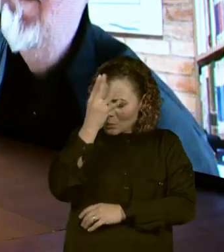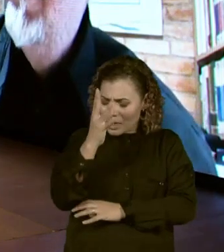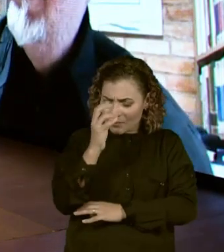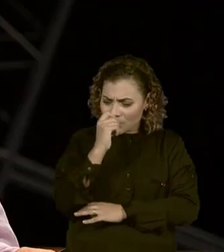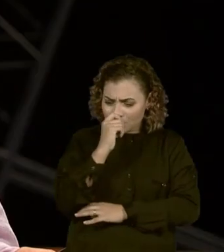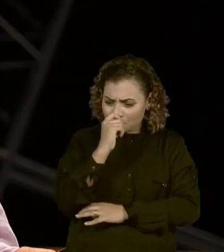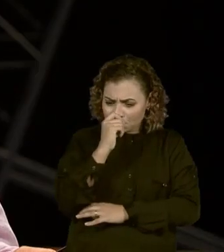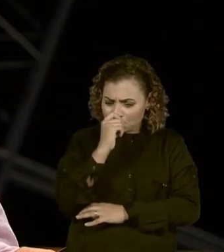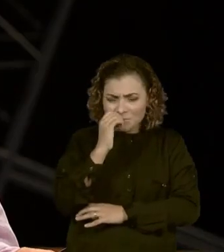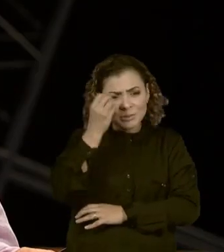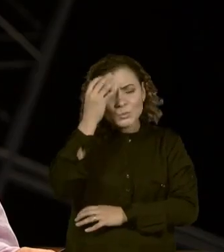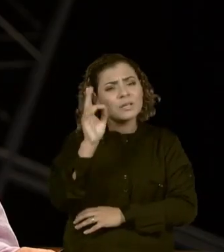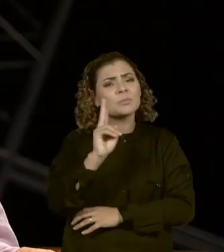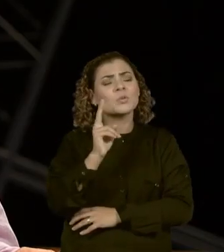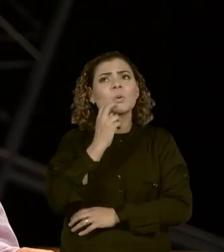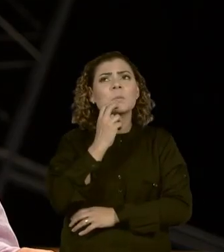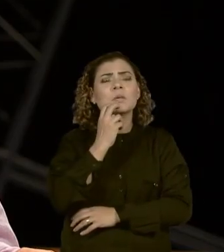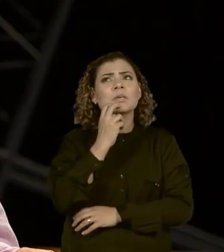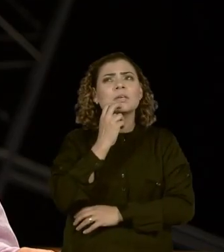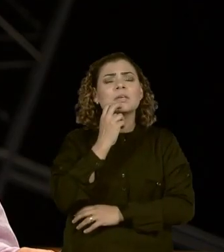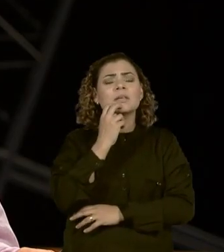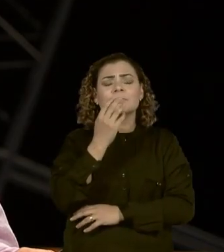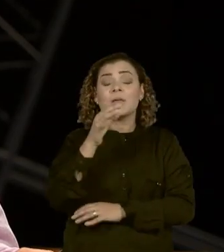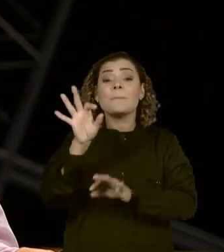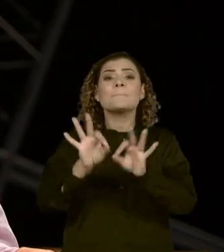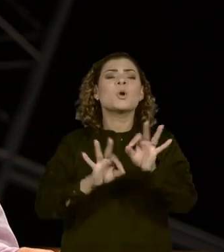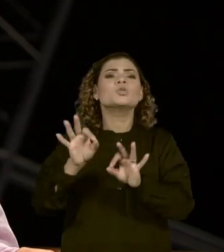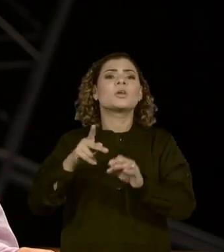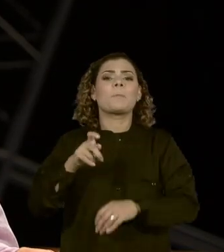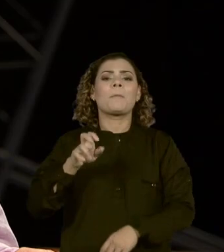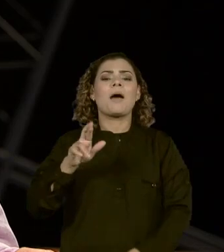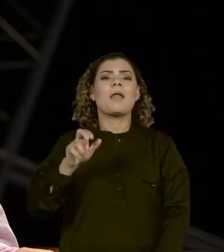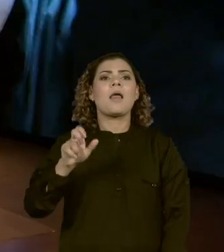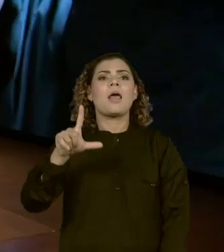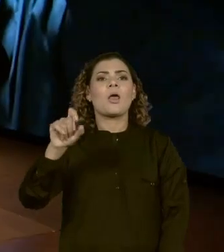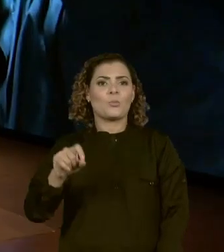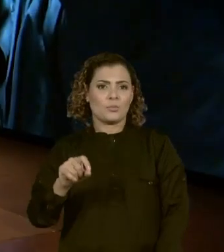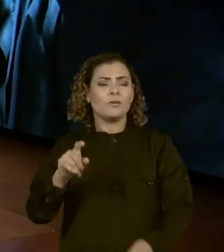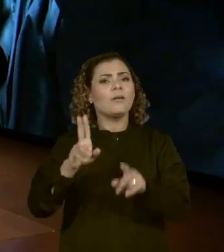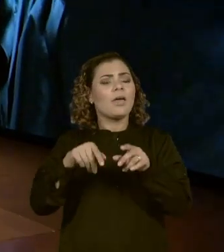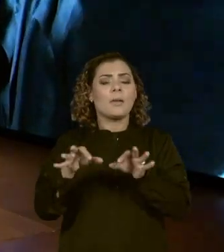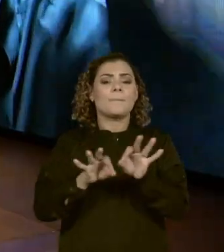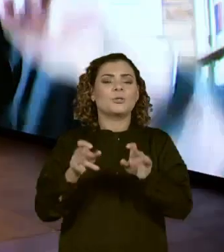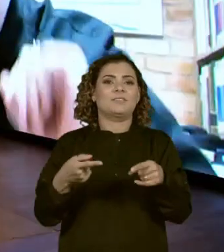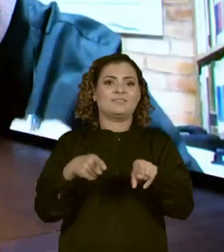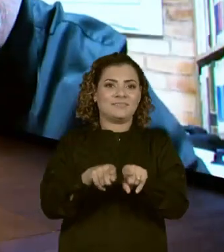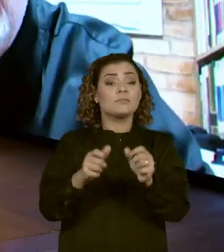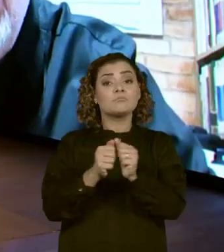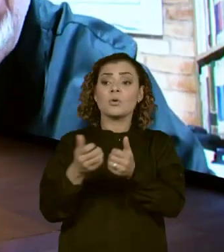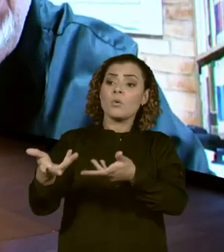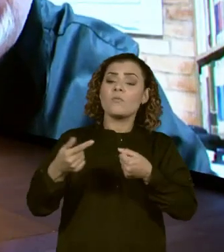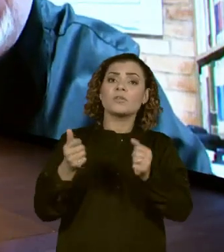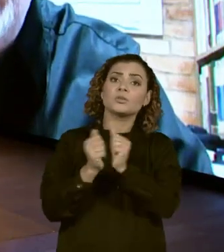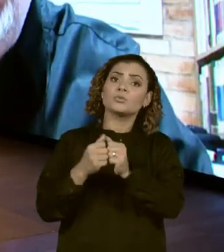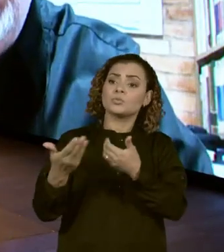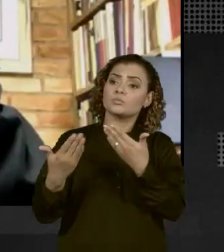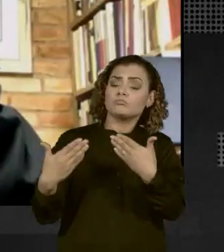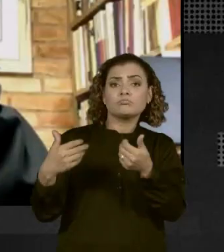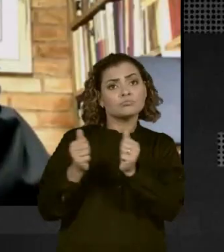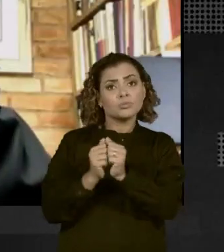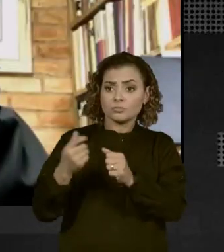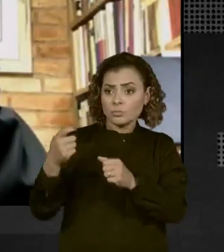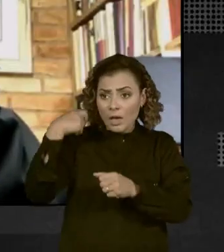eu tenho um braço da companhia que é um teatro que eu chamo teatro, como é que chamava,